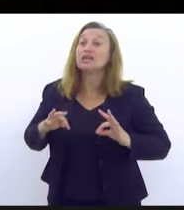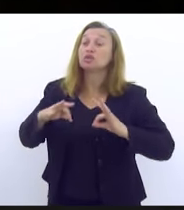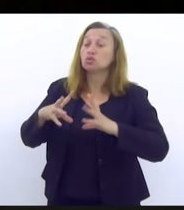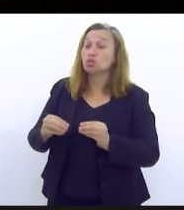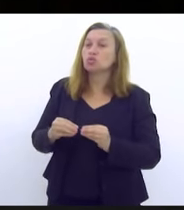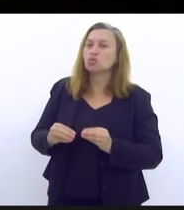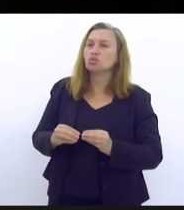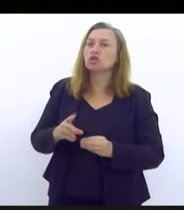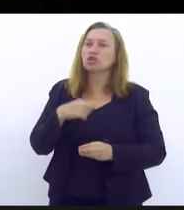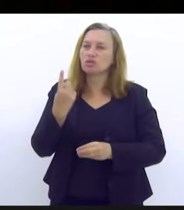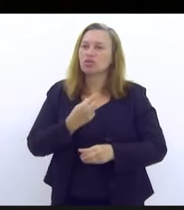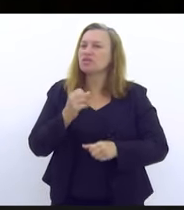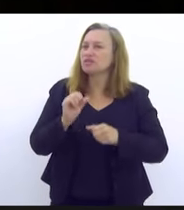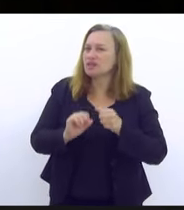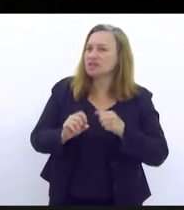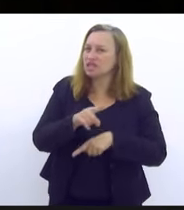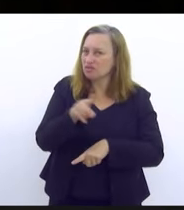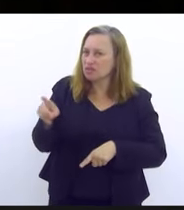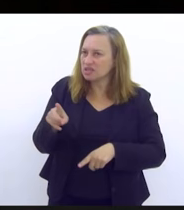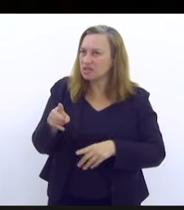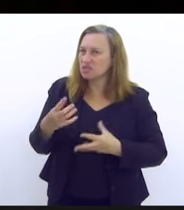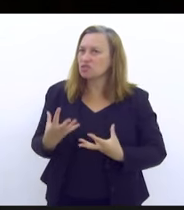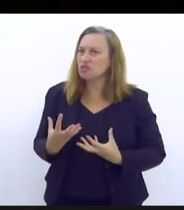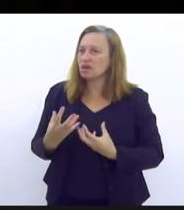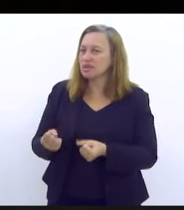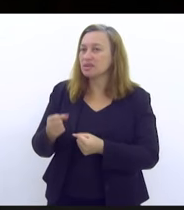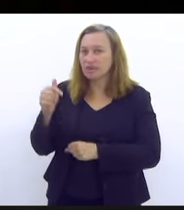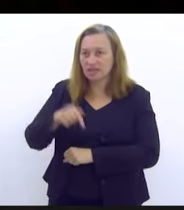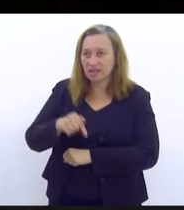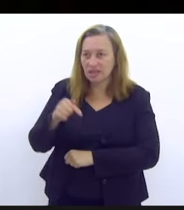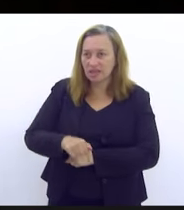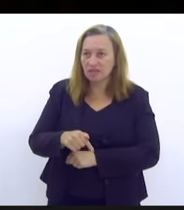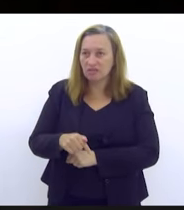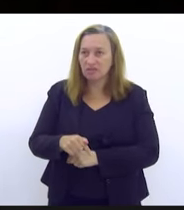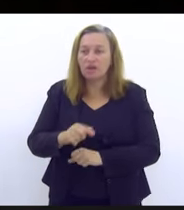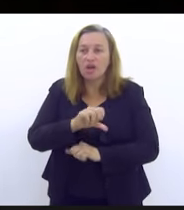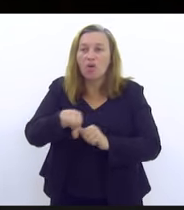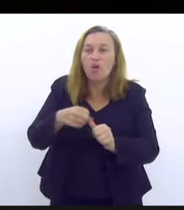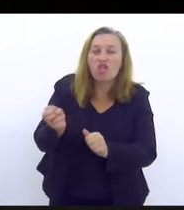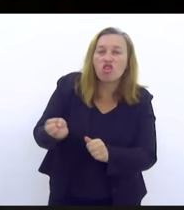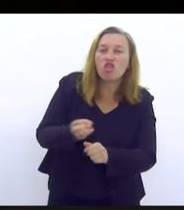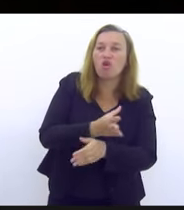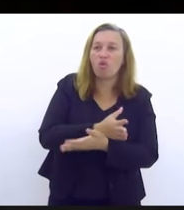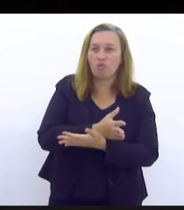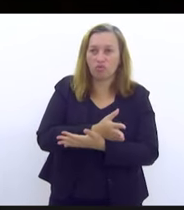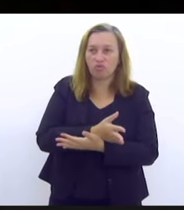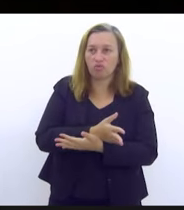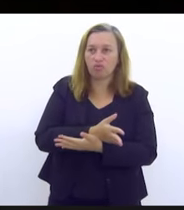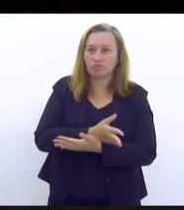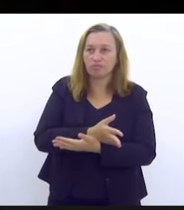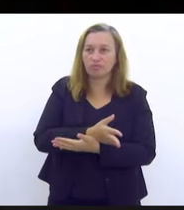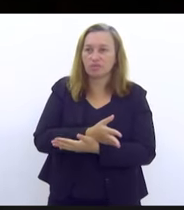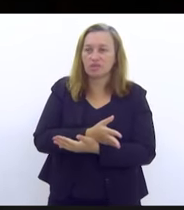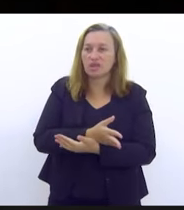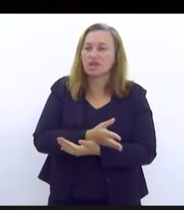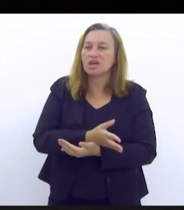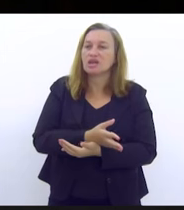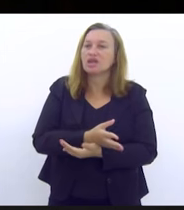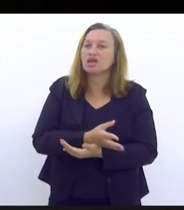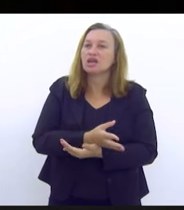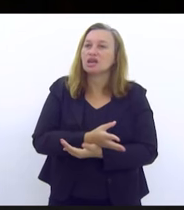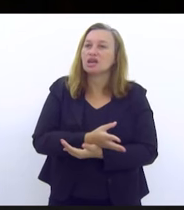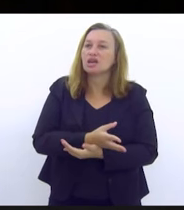que nós fazemos, tudo que vocês estão recebendo aqui, é um renovo, é algo para que a gente